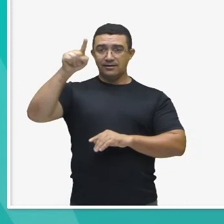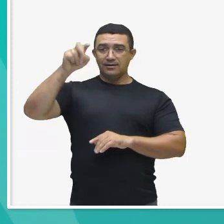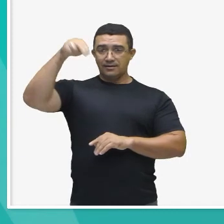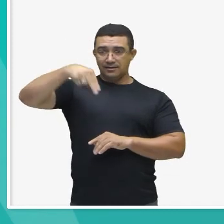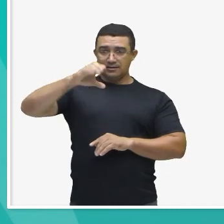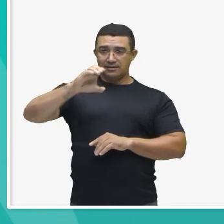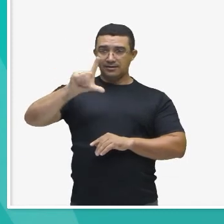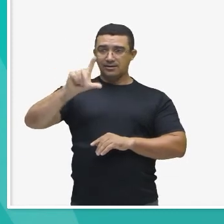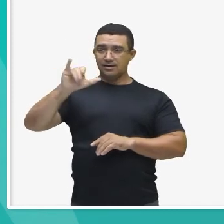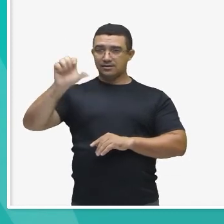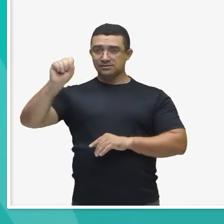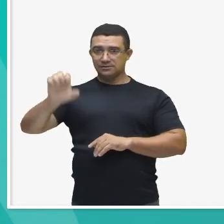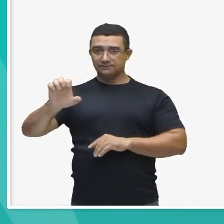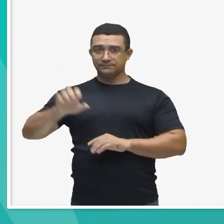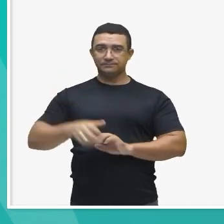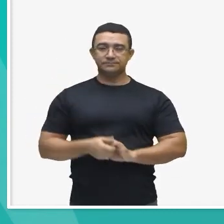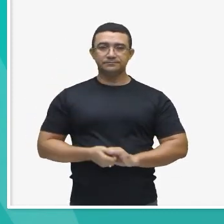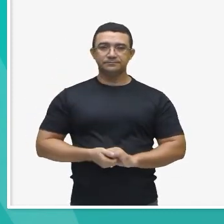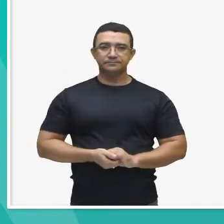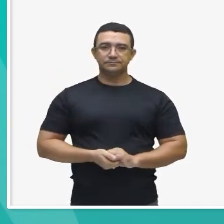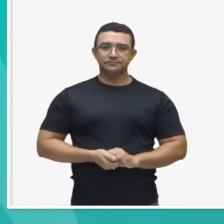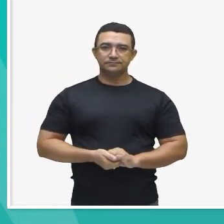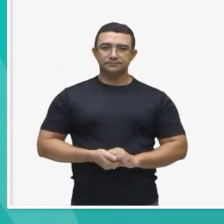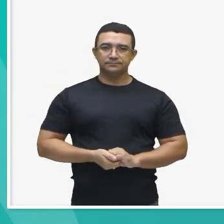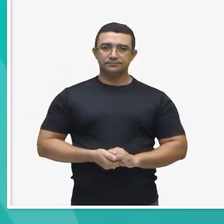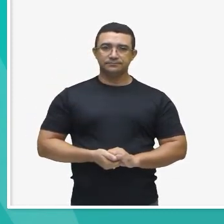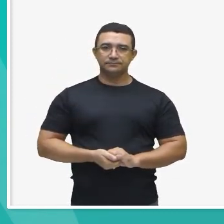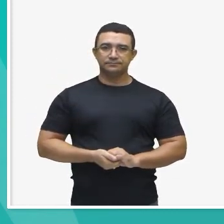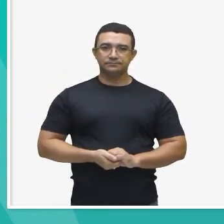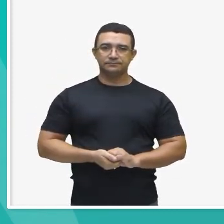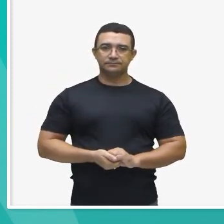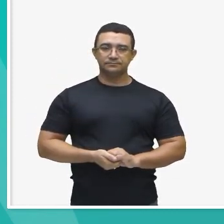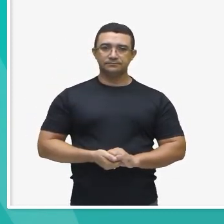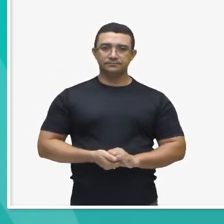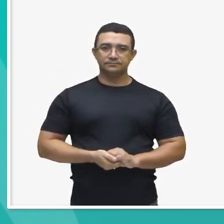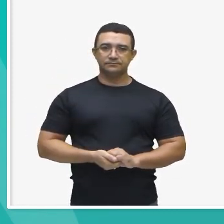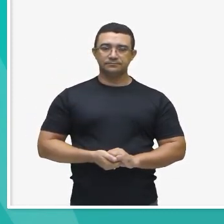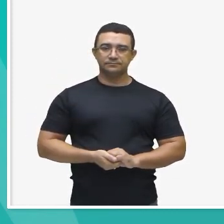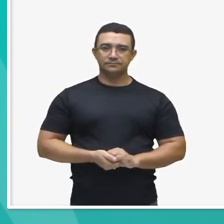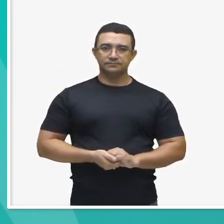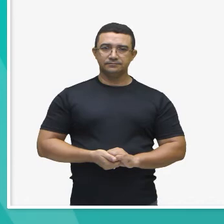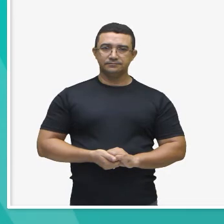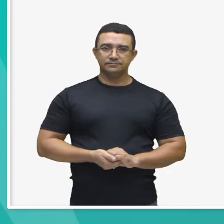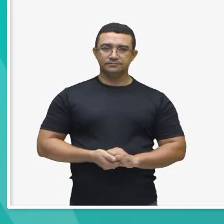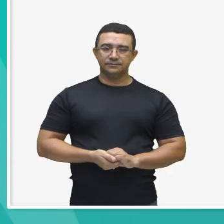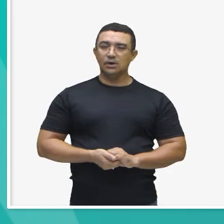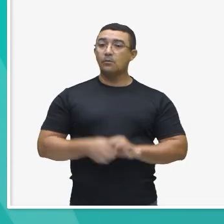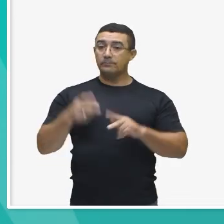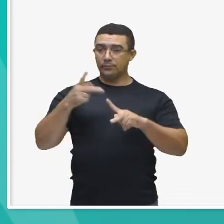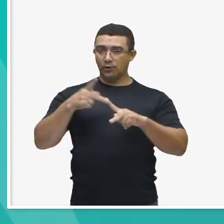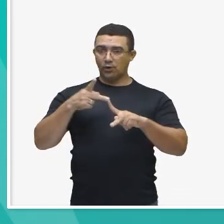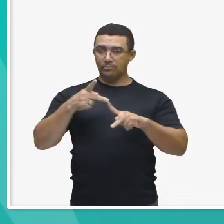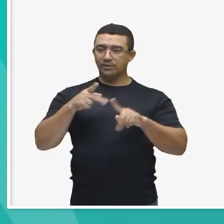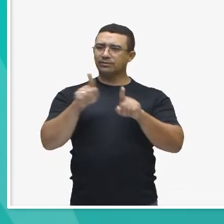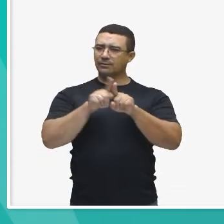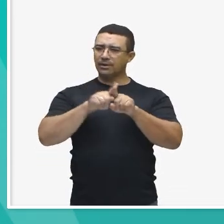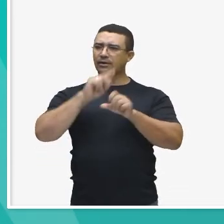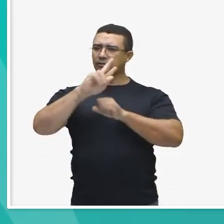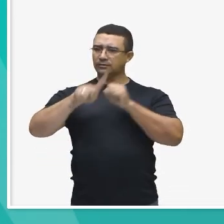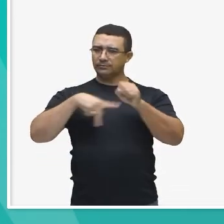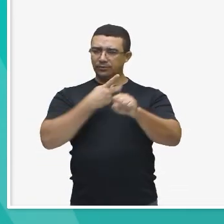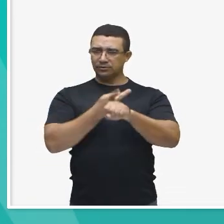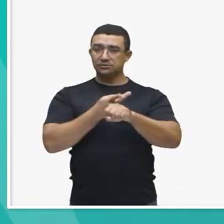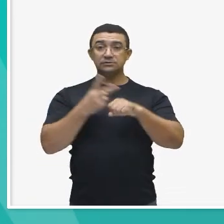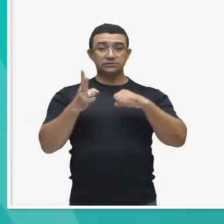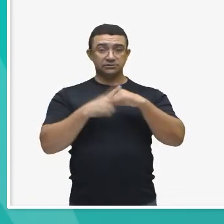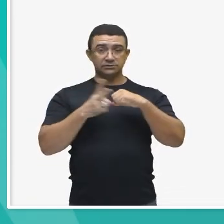outra ênclise, tá certo? Ênclise, pronome, não vem depois do verbo? Vem, mas